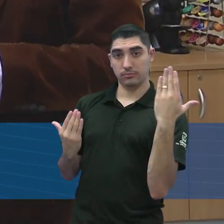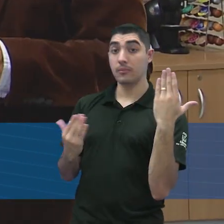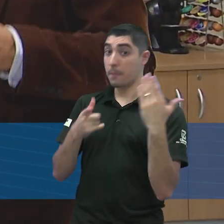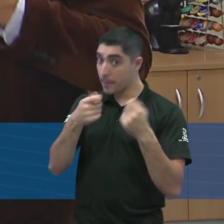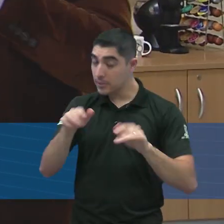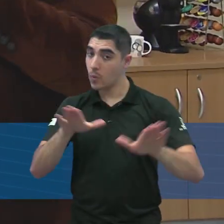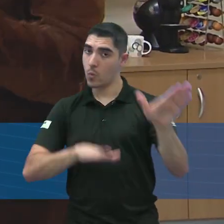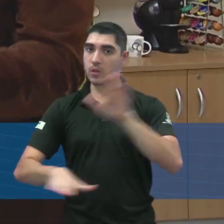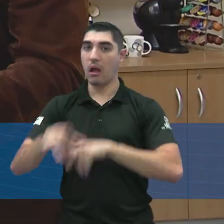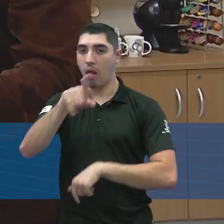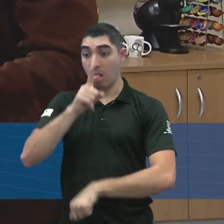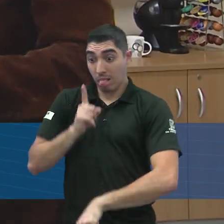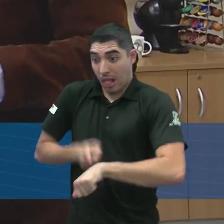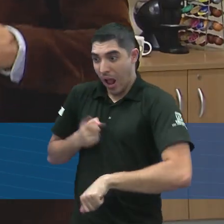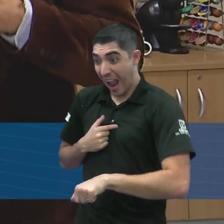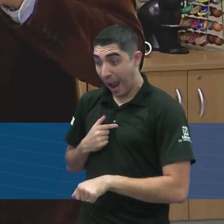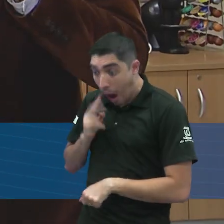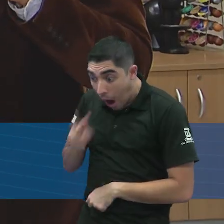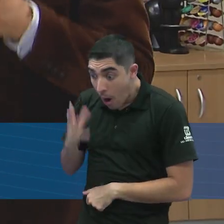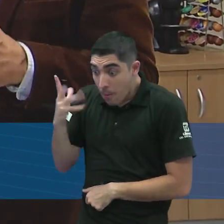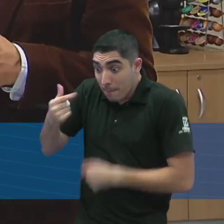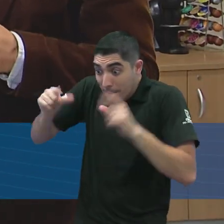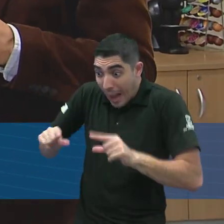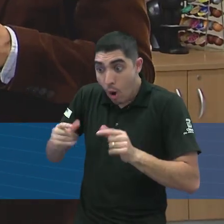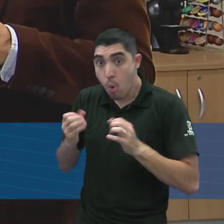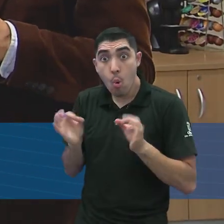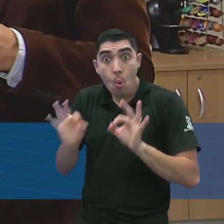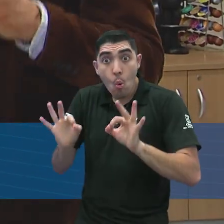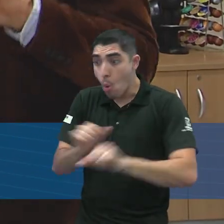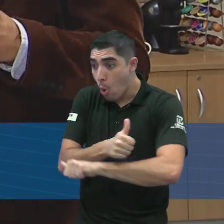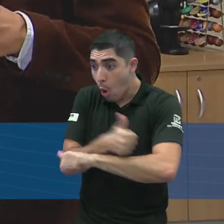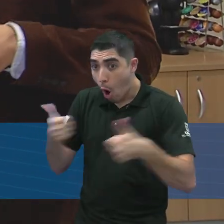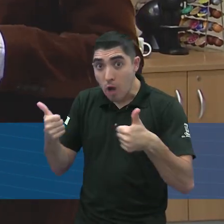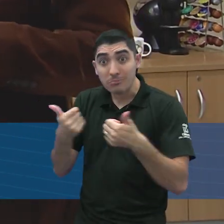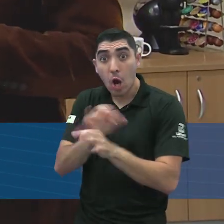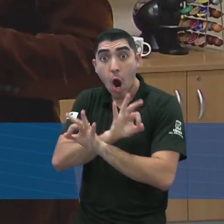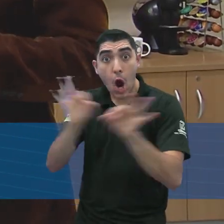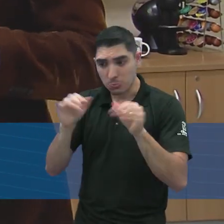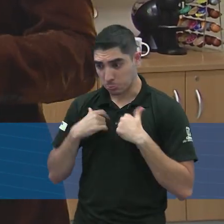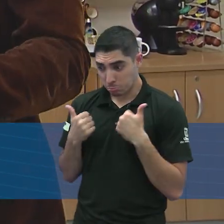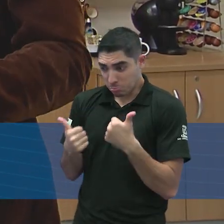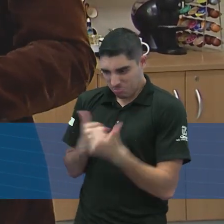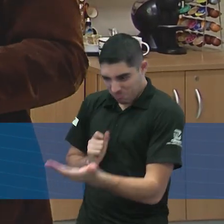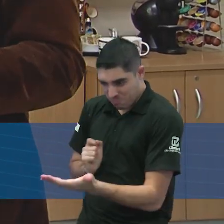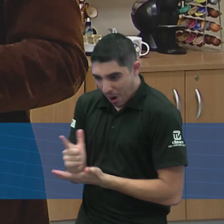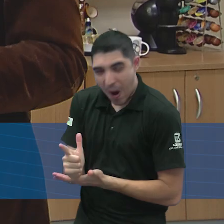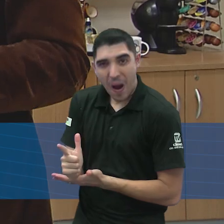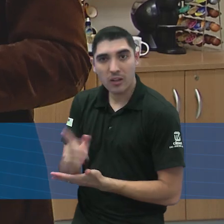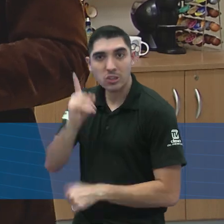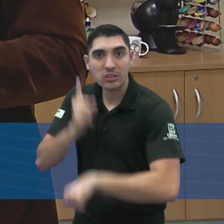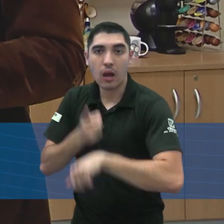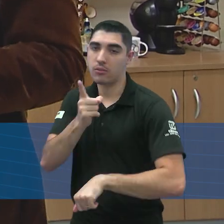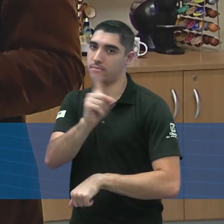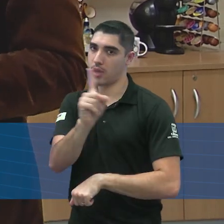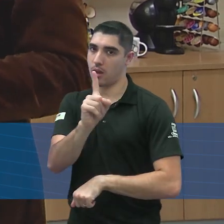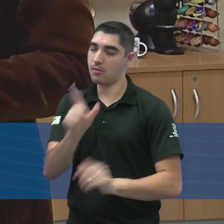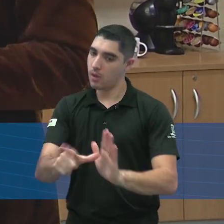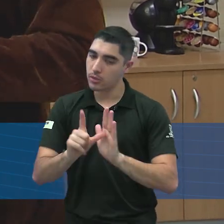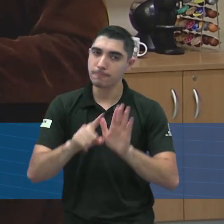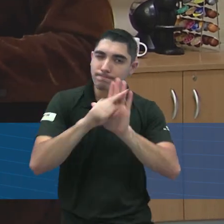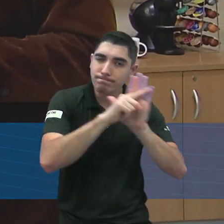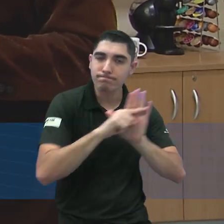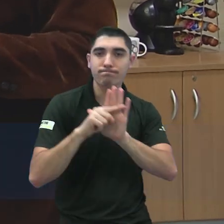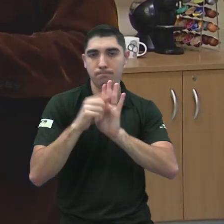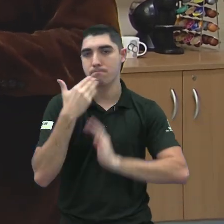muito cuidado, não se deixar levar por impulso, fazer a pesquisa de preço, porque aí ele vai ter um preço médio, vai fazer uma compra segura num site